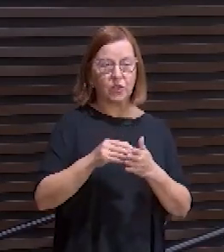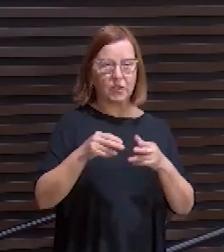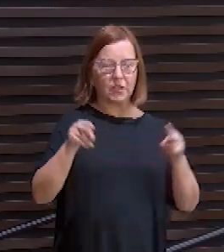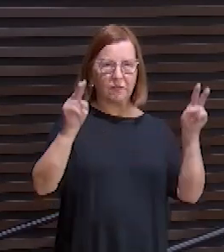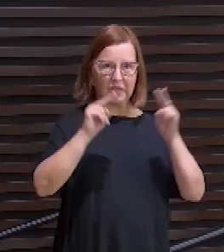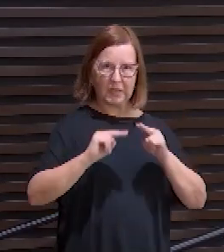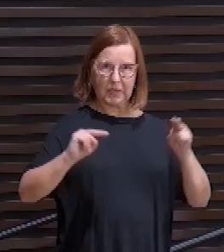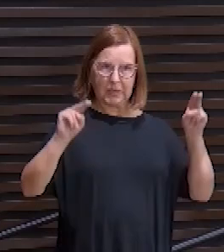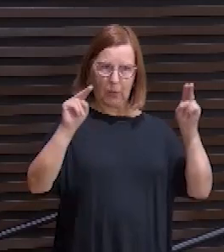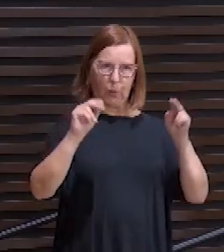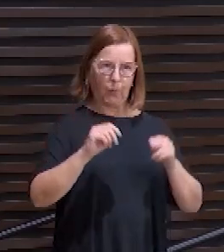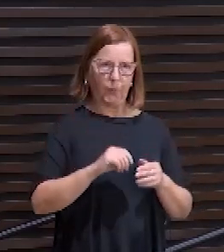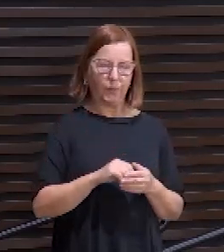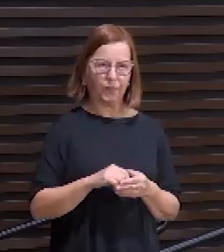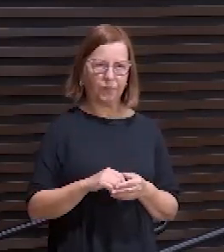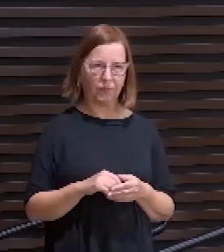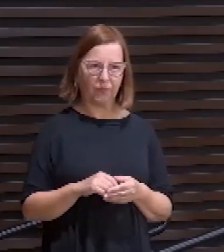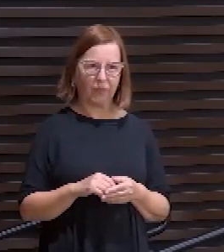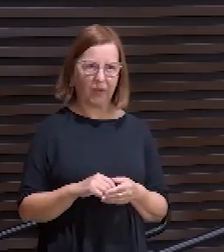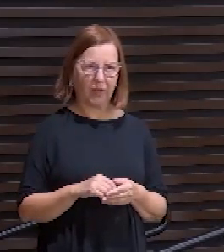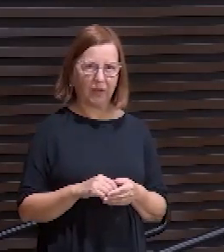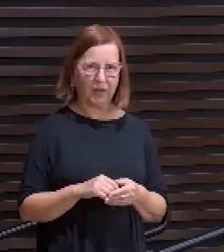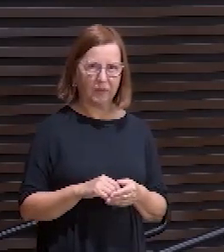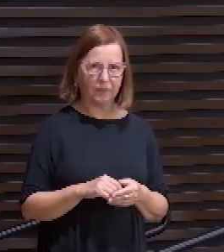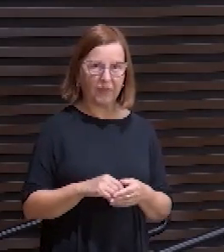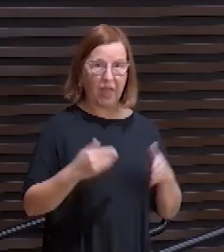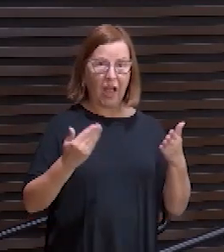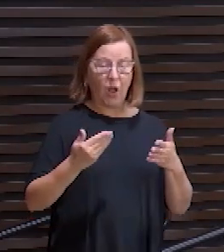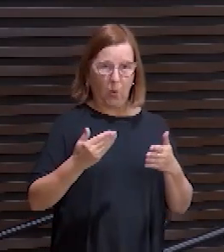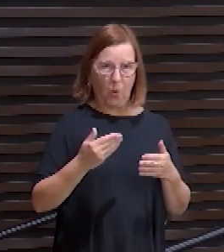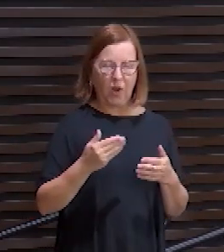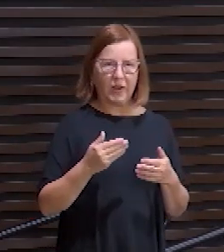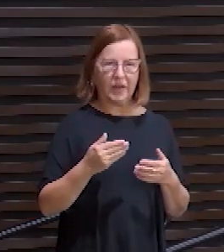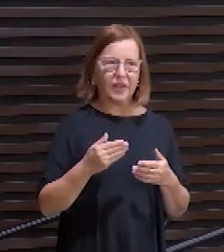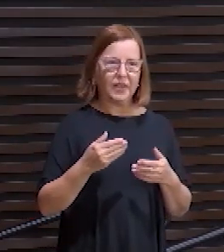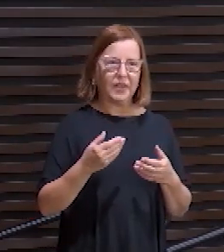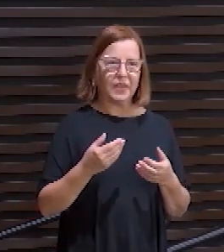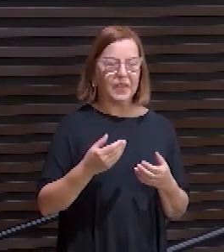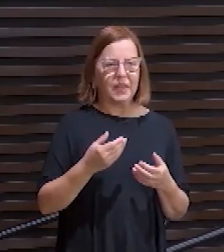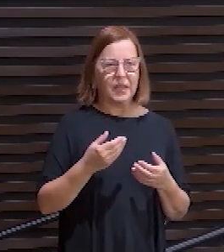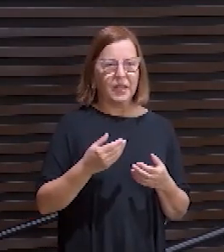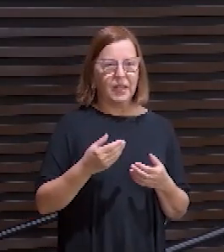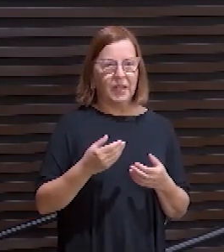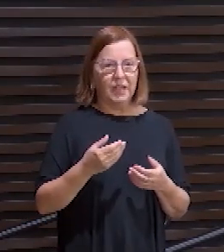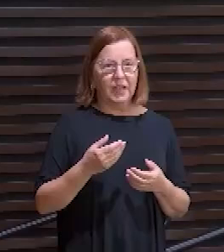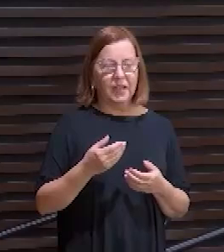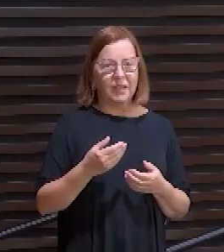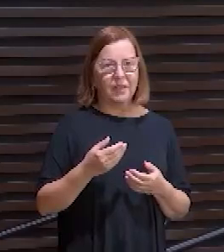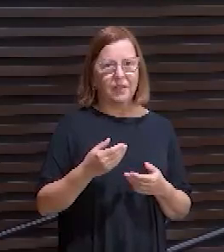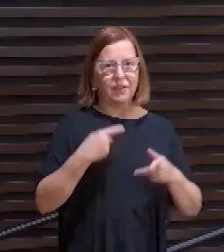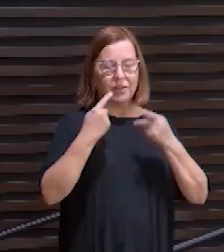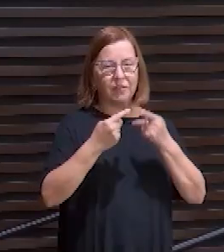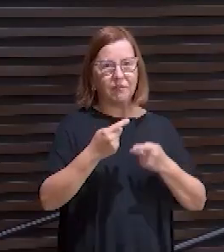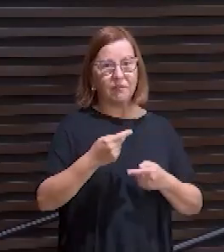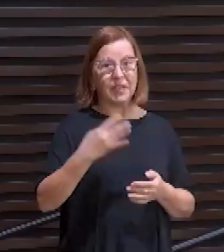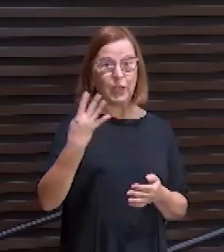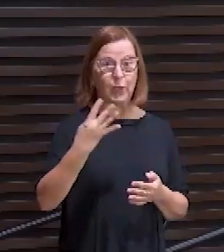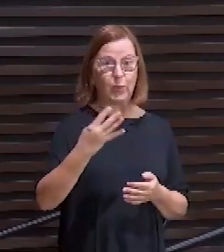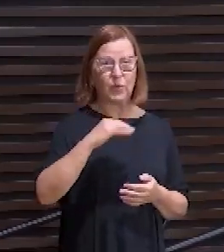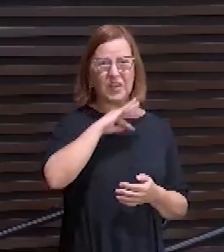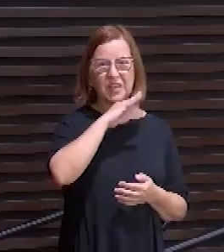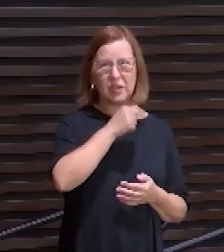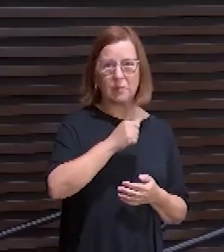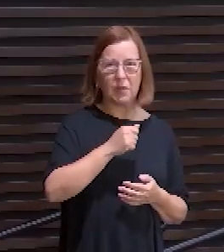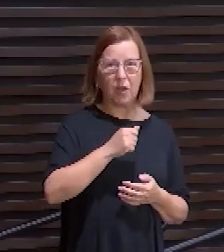específico agora nesse 4º animal, nos 10 chifres que ele tinha e no 11º chifre que